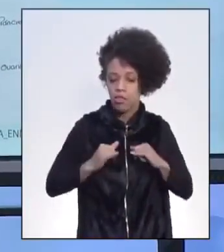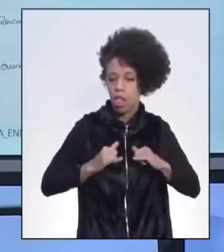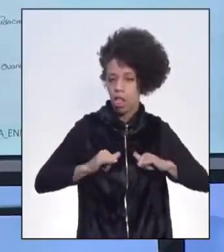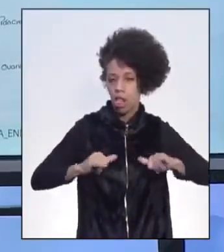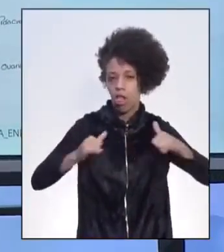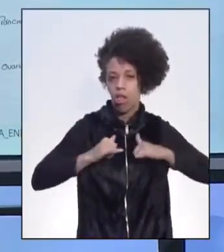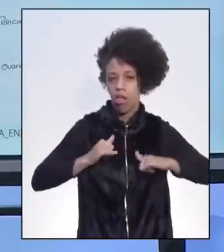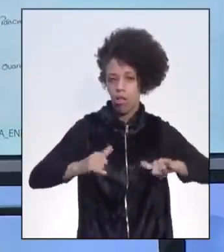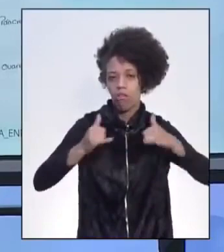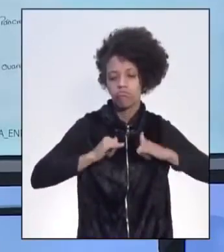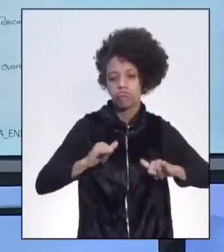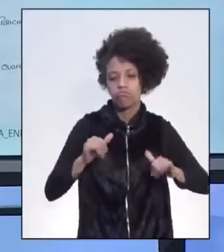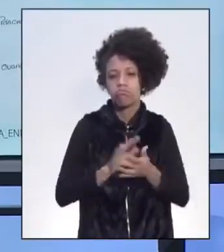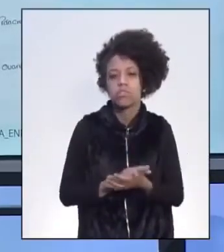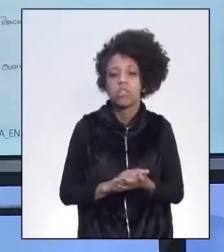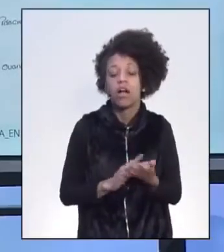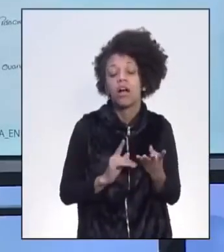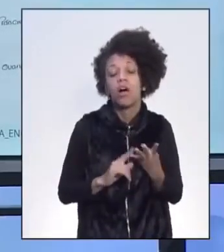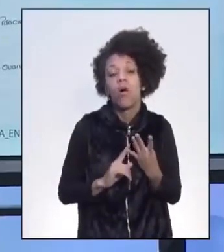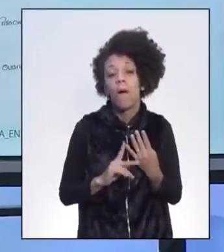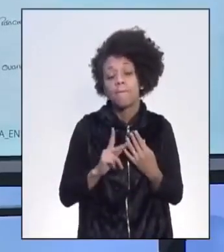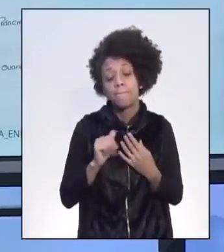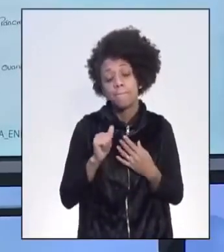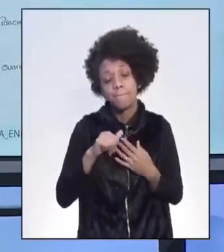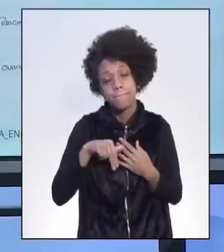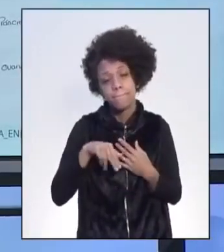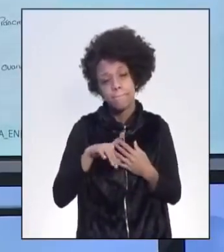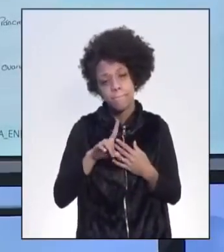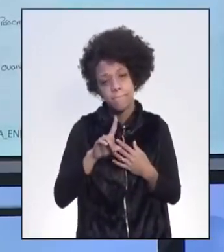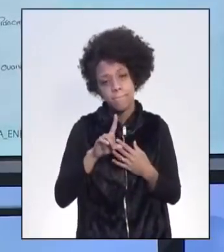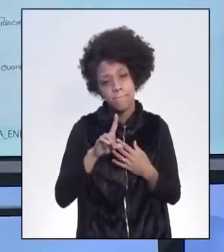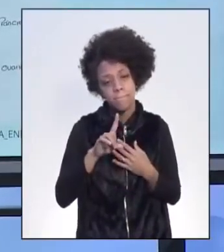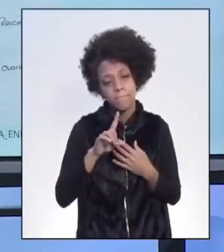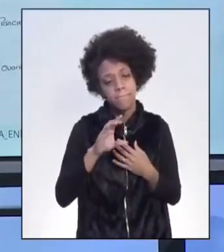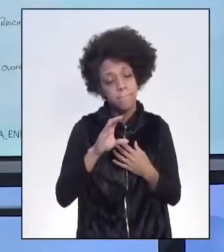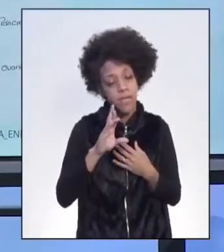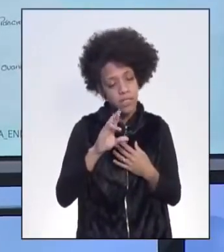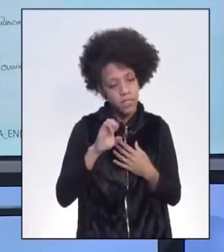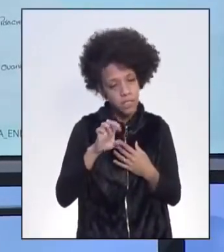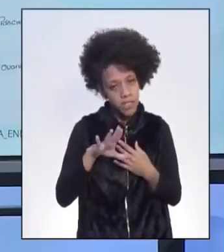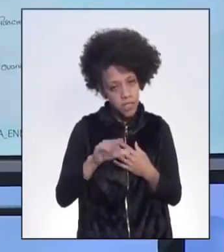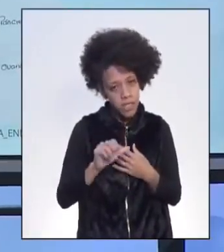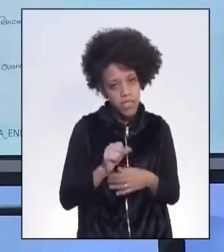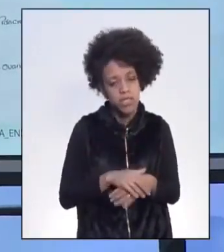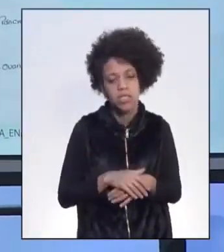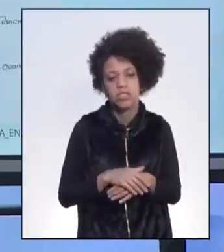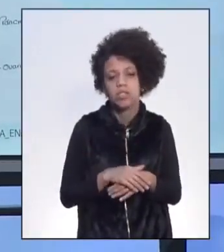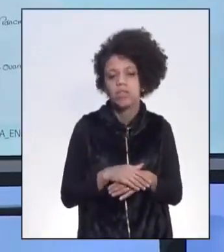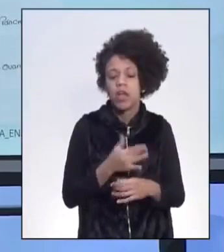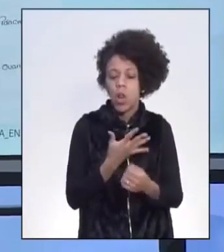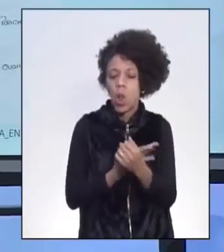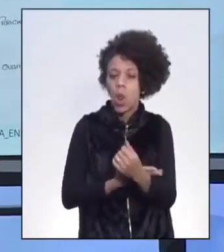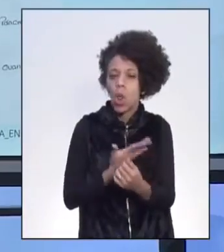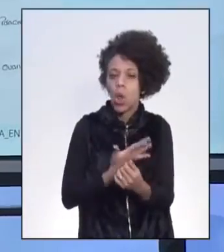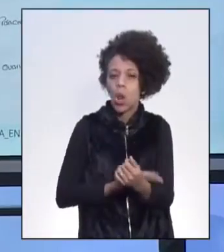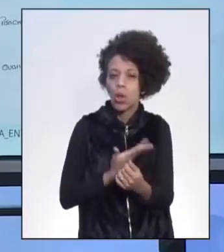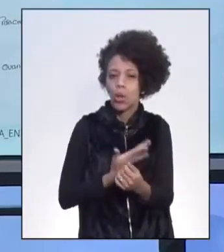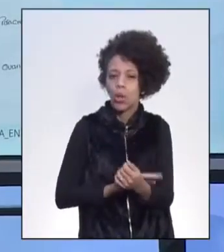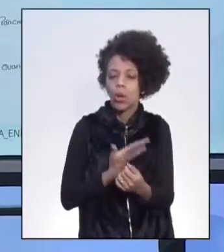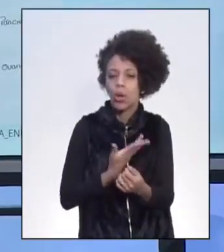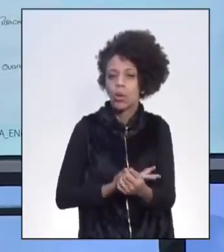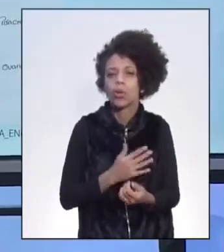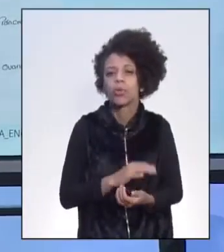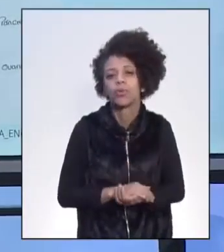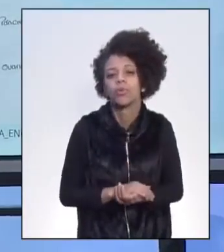do pâncreas, né, que vai liberar tanto a insulina quanto o glucagon, responsável lá para a